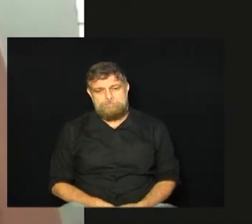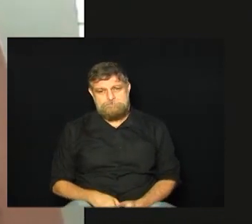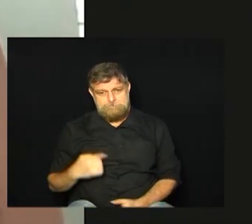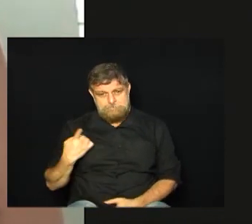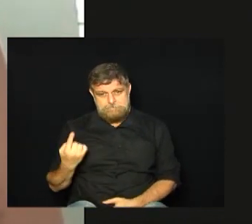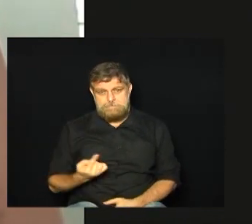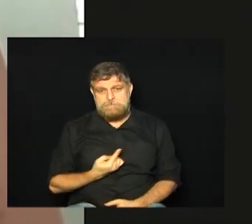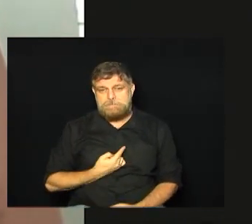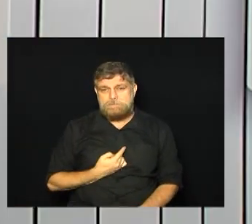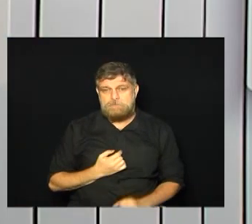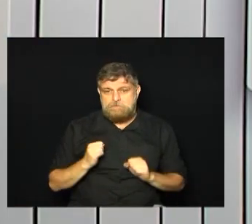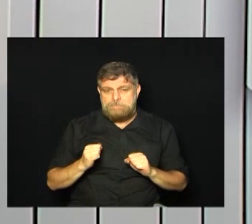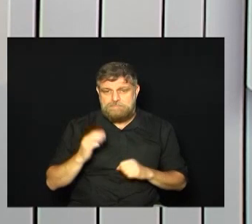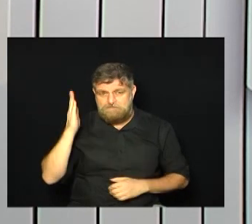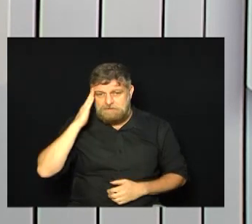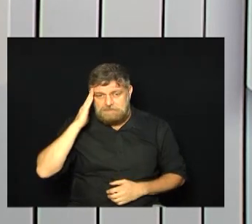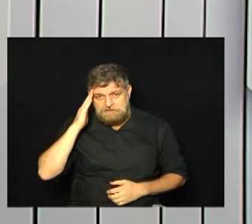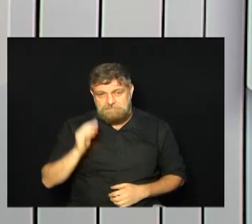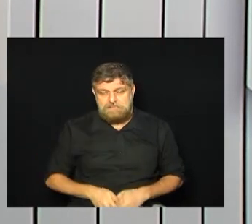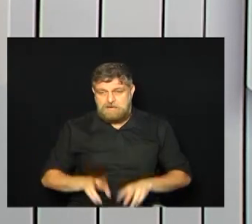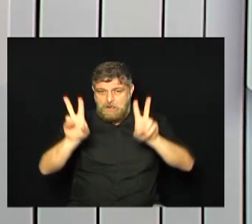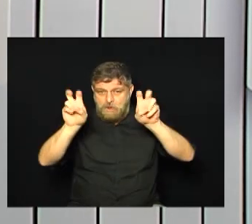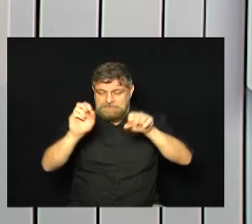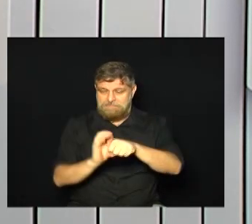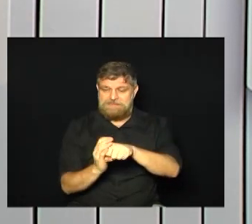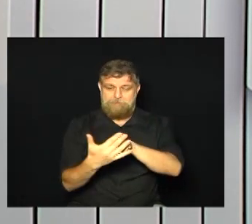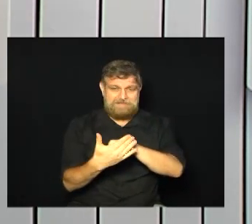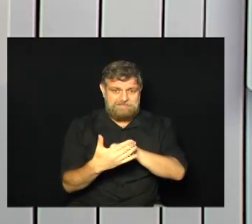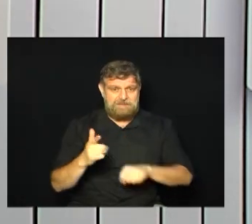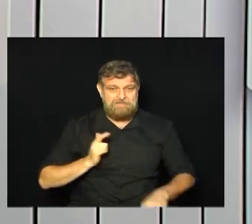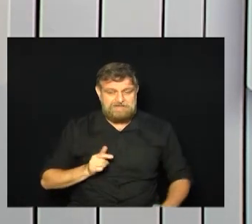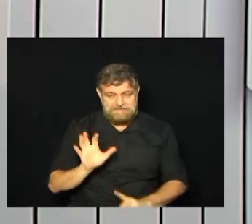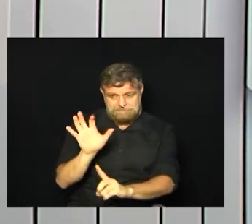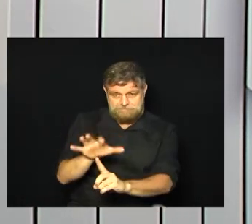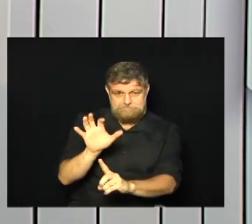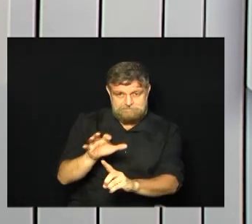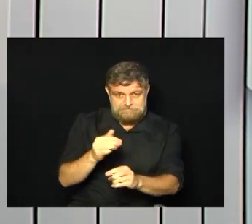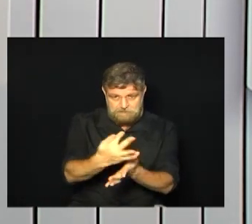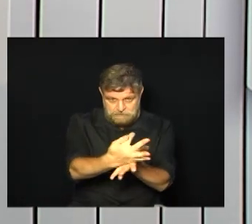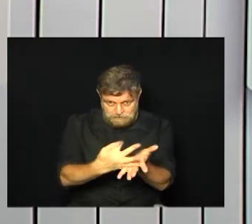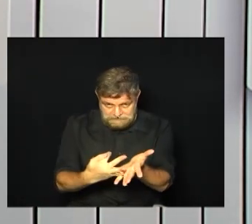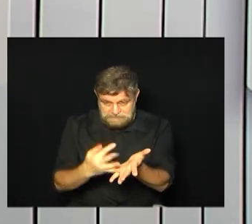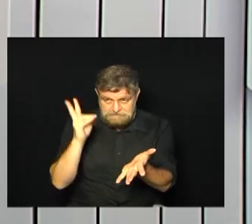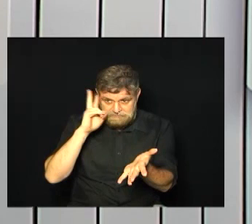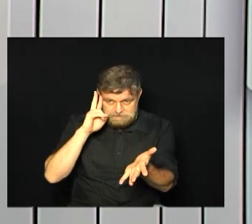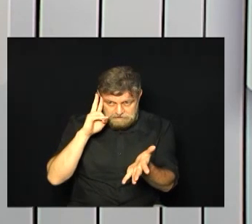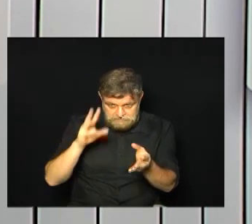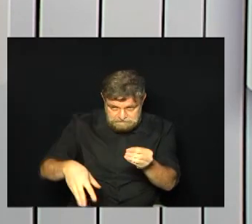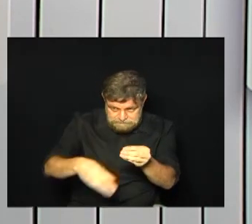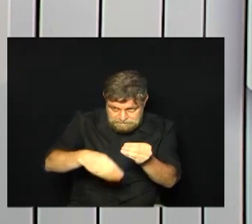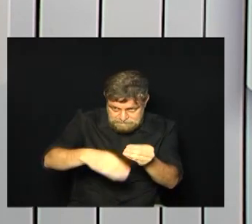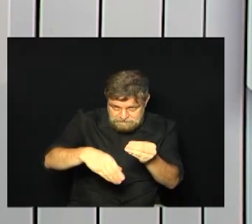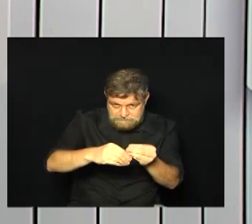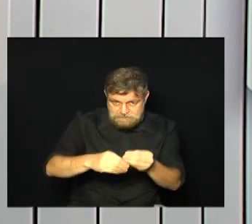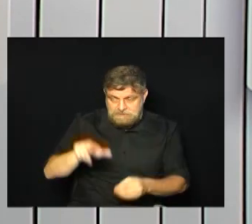pode esperar já um livro com o tema, talvez não de pandemia, mas que a pandemia faça parte de uma história. Essas anotações que